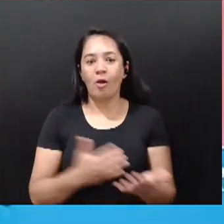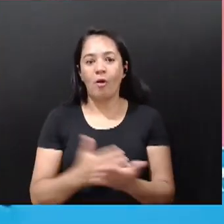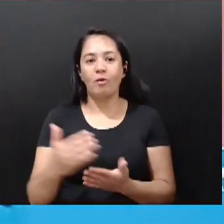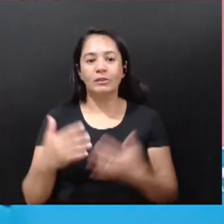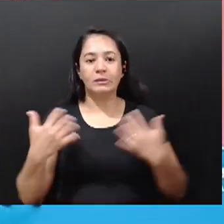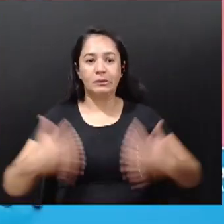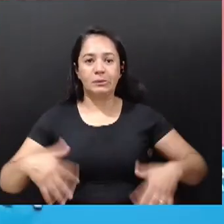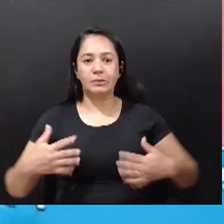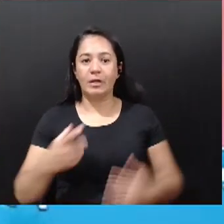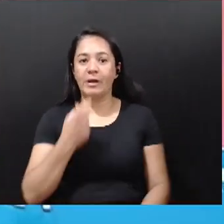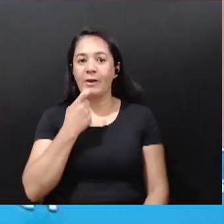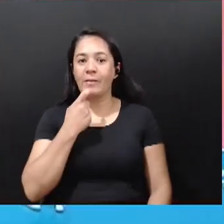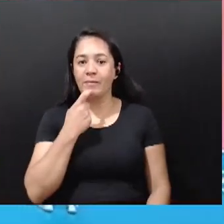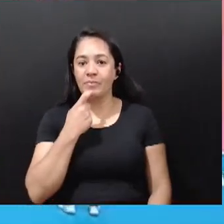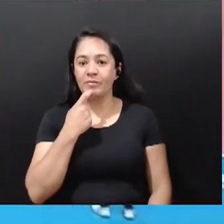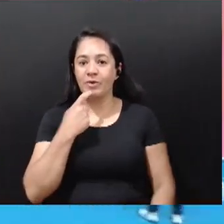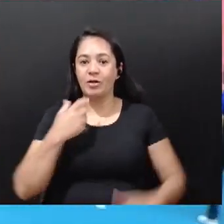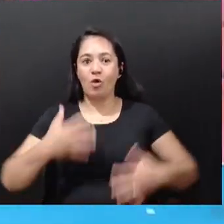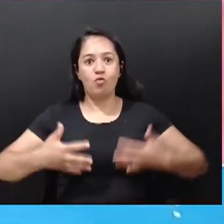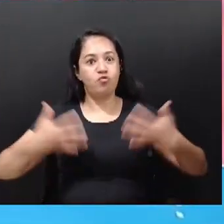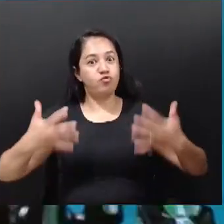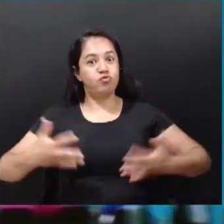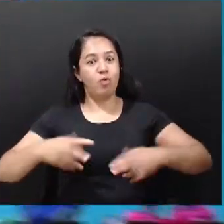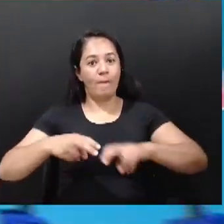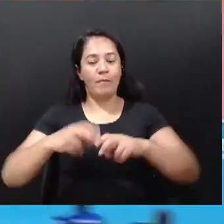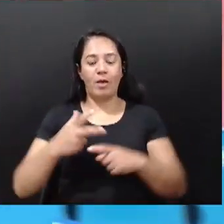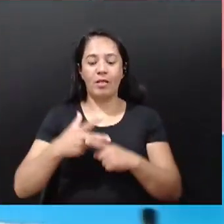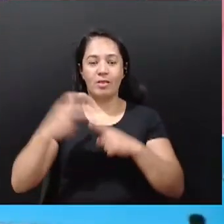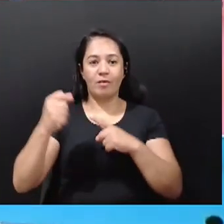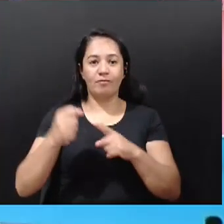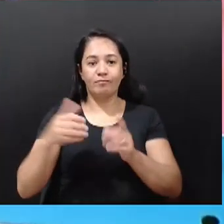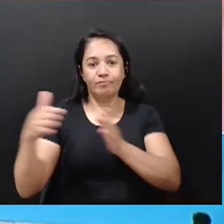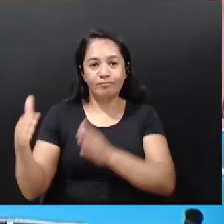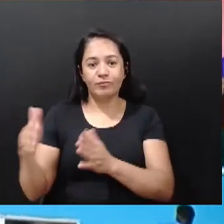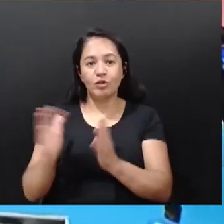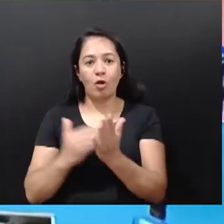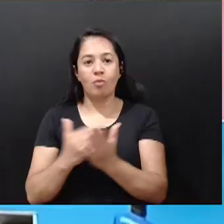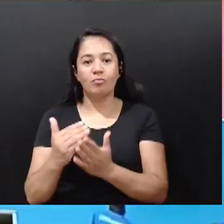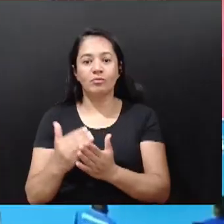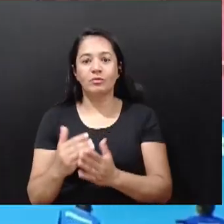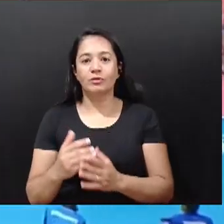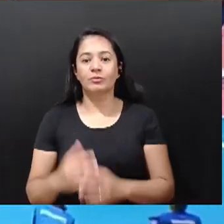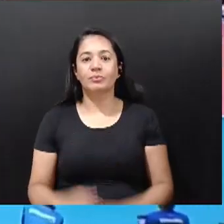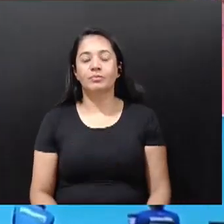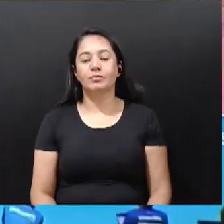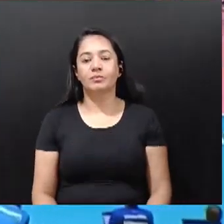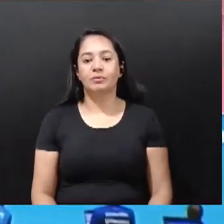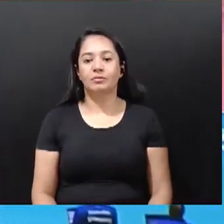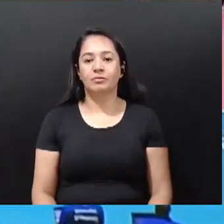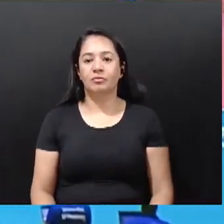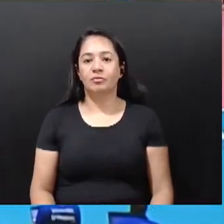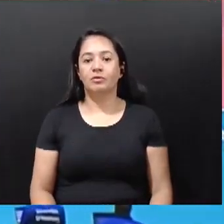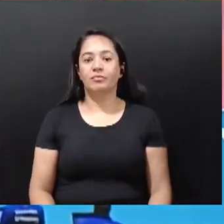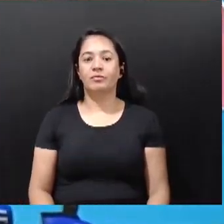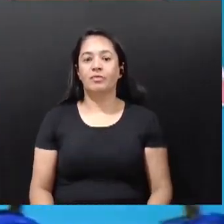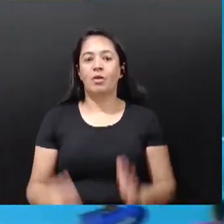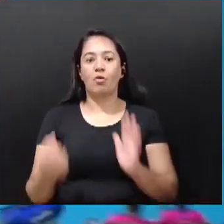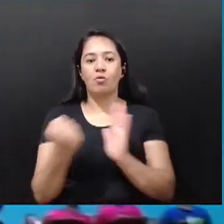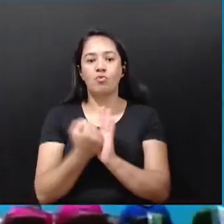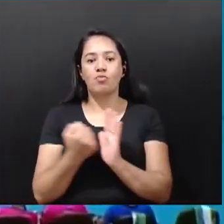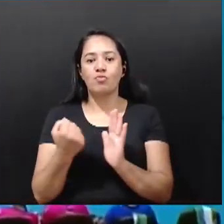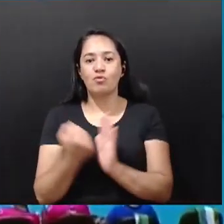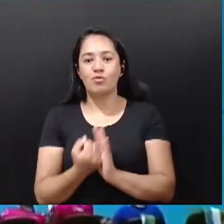Campinas, empolgado pela vitória parcial, começou com tudo. Foi abrindo no marcador e em nenhum